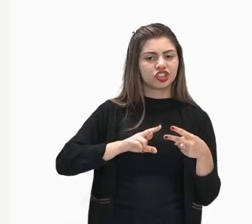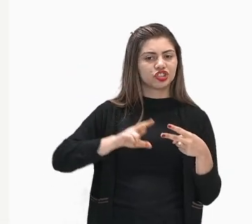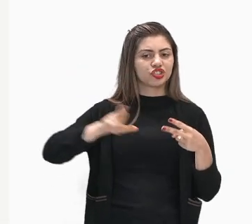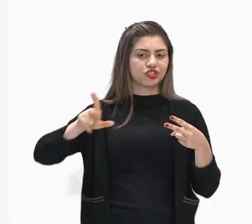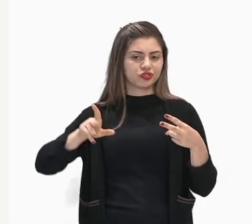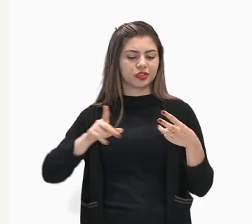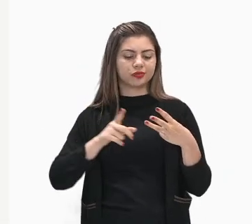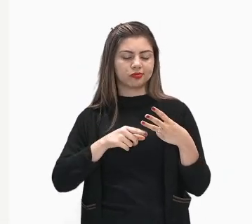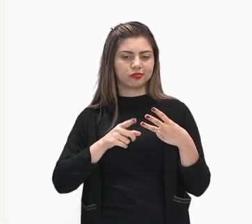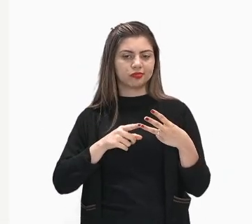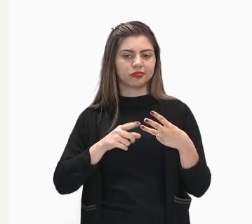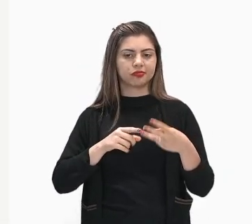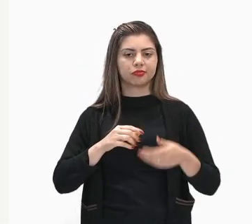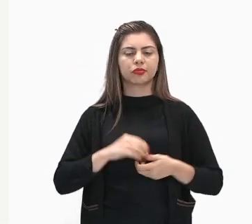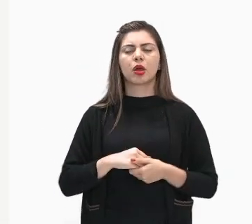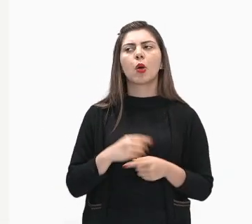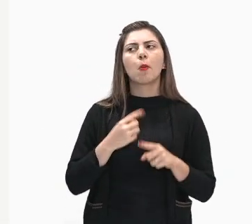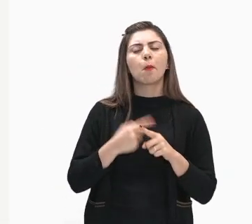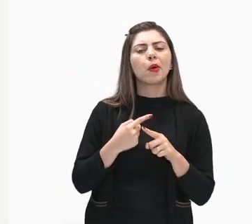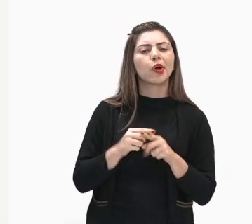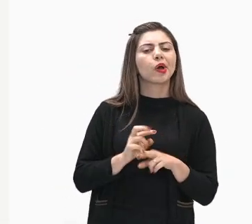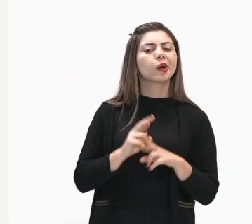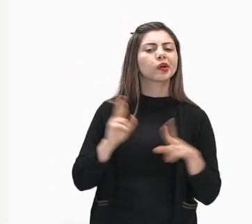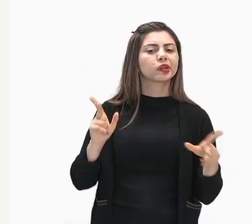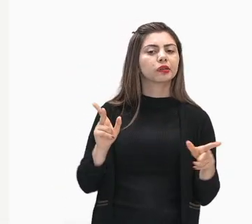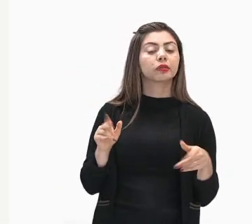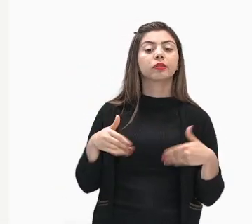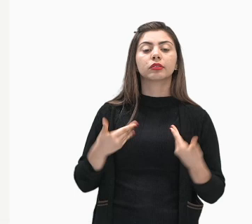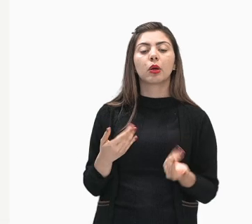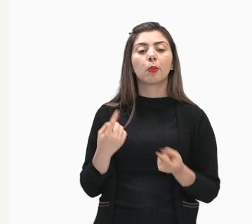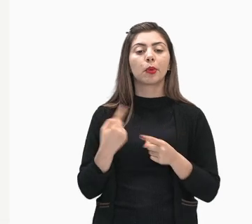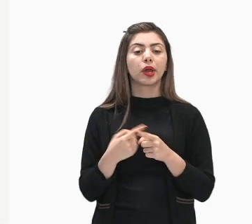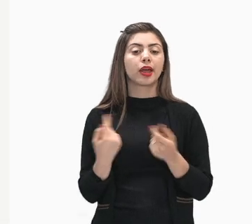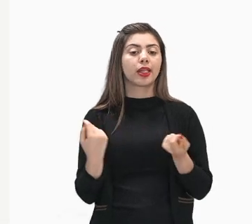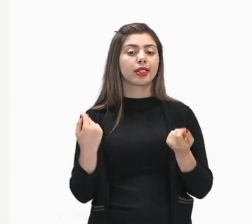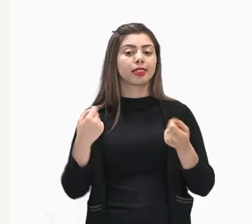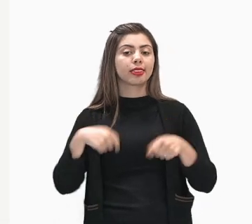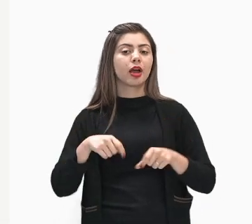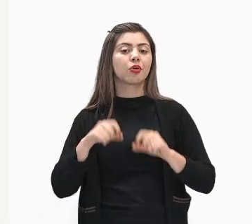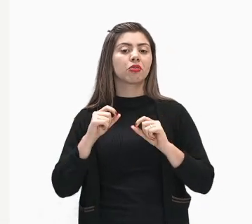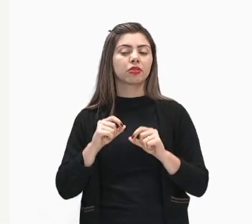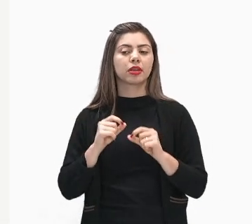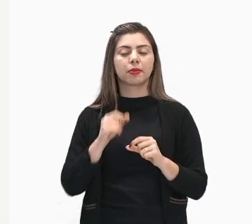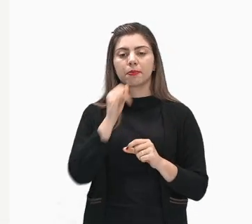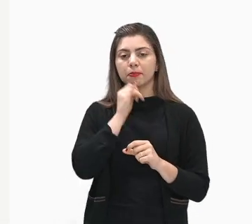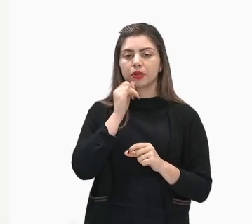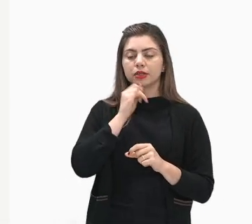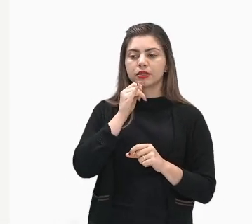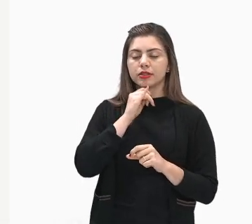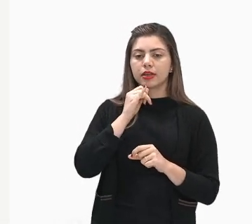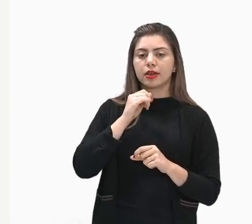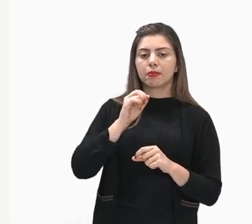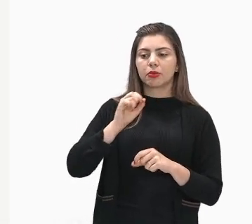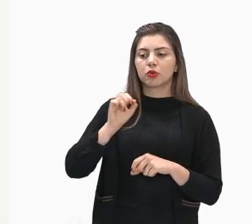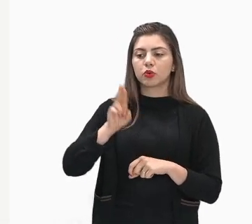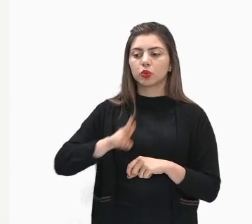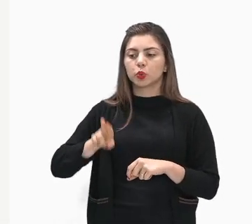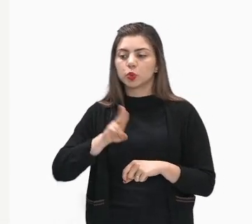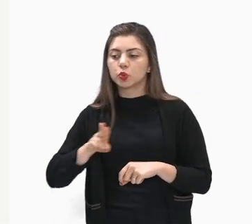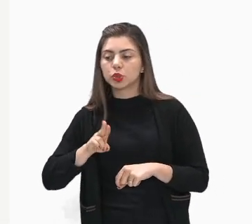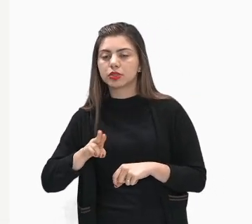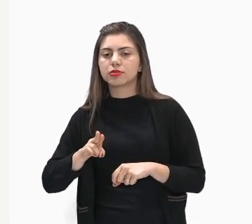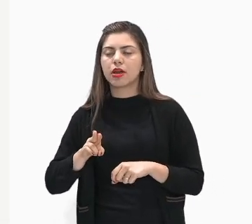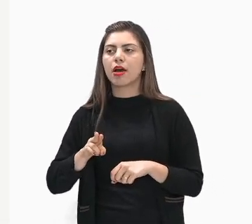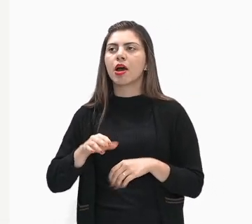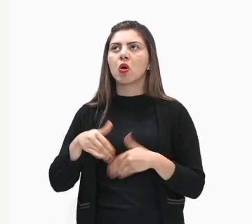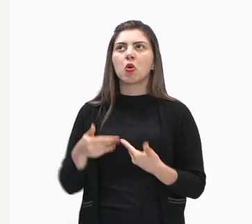permanentes. Por quê? Porque eles podem ser ligados ou desligados. Então, diferentemente